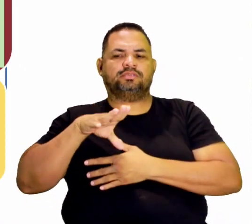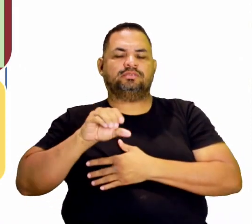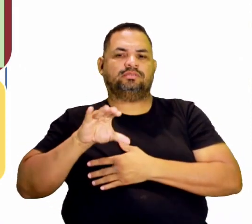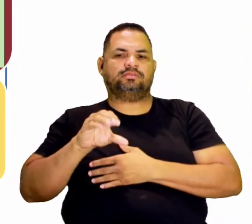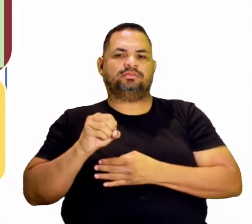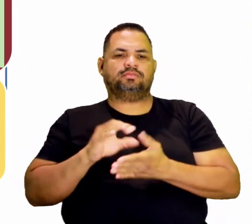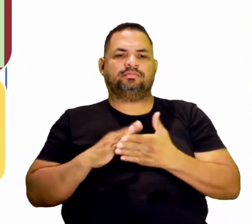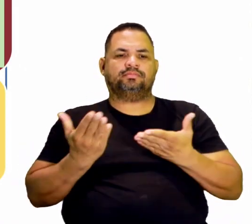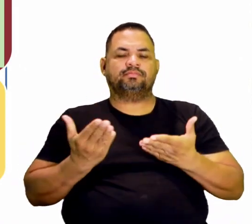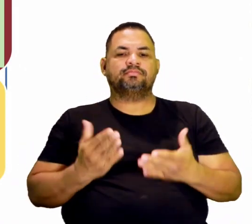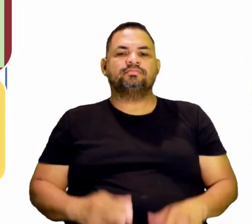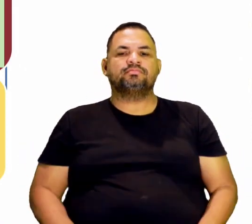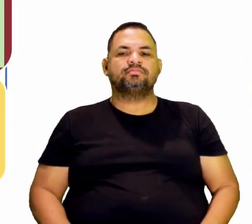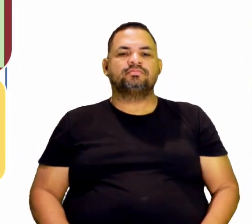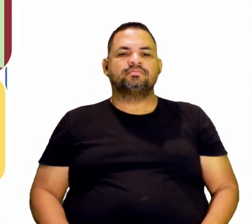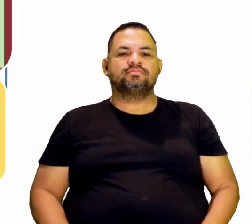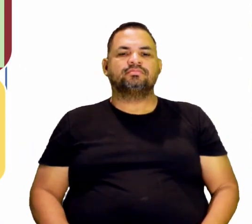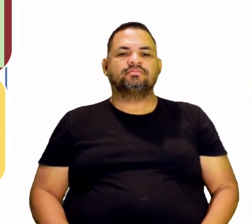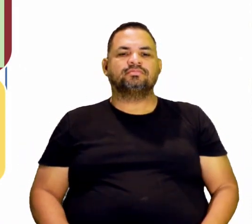impressionismo. Então,